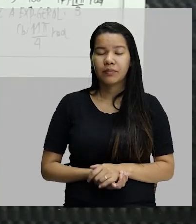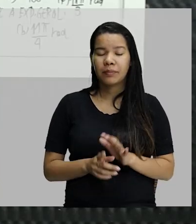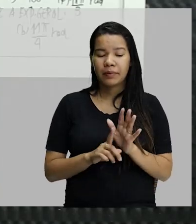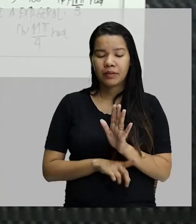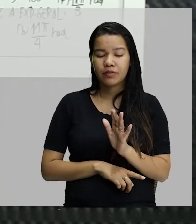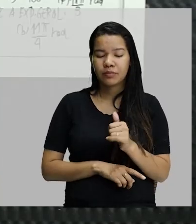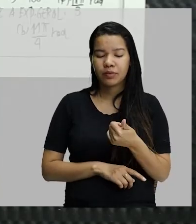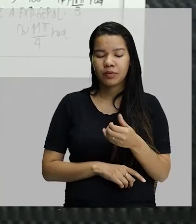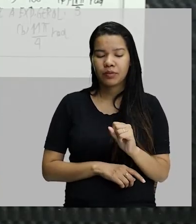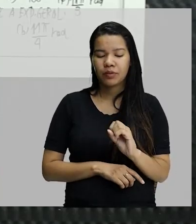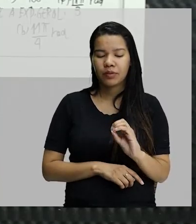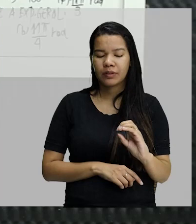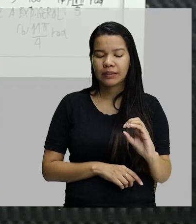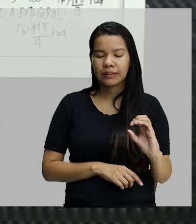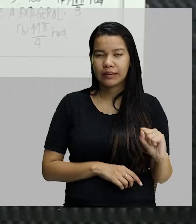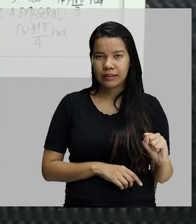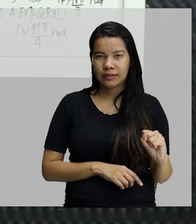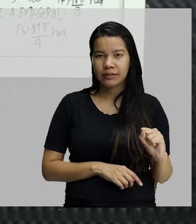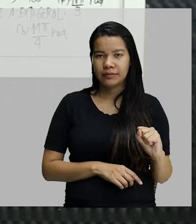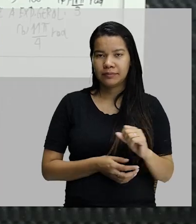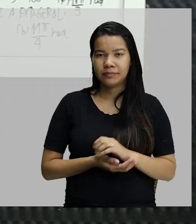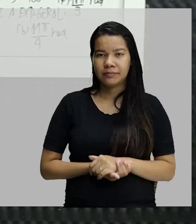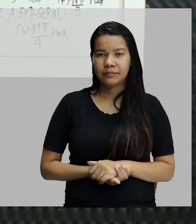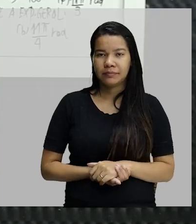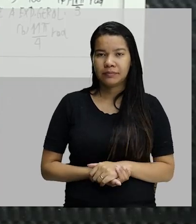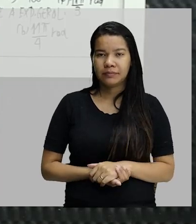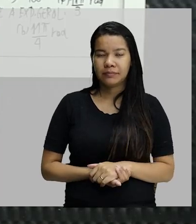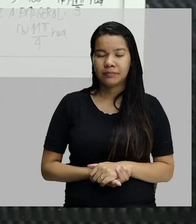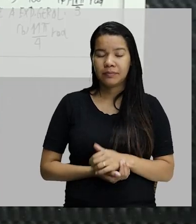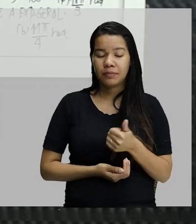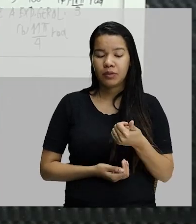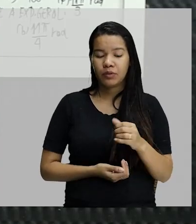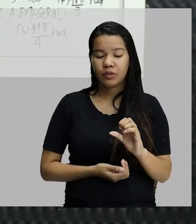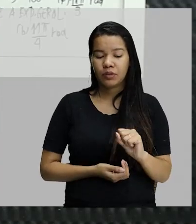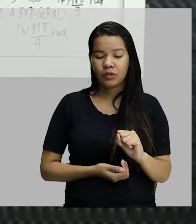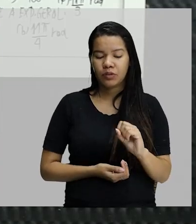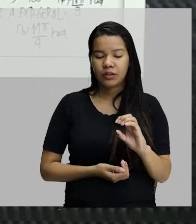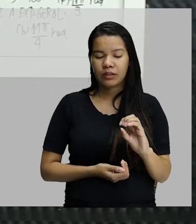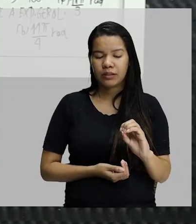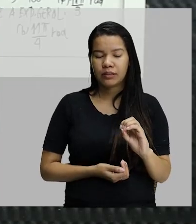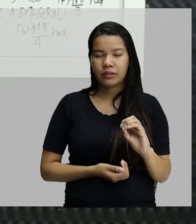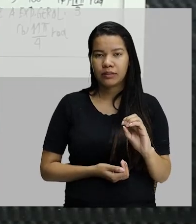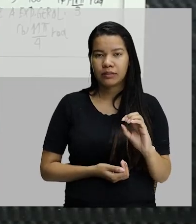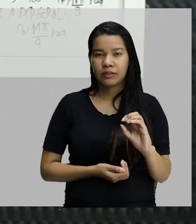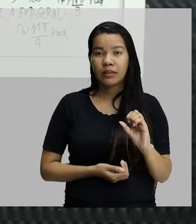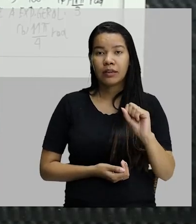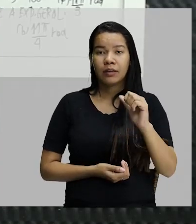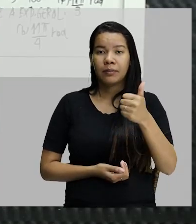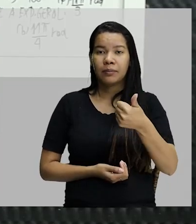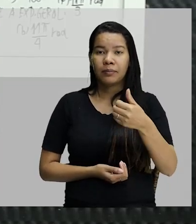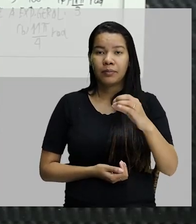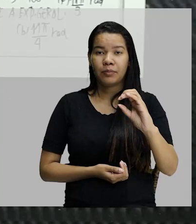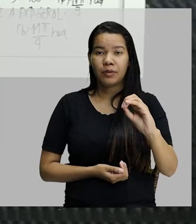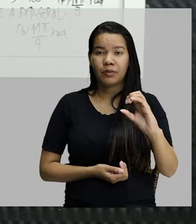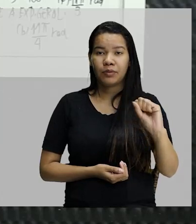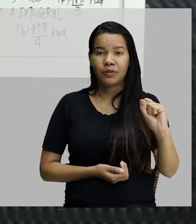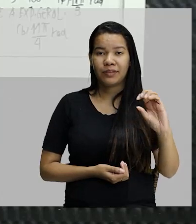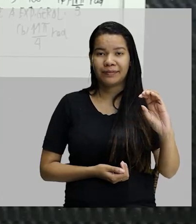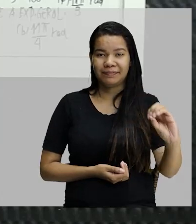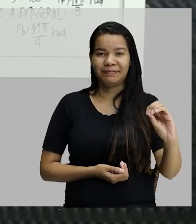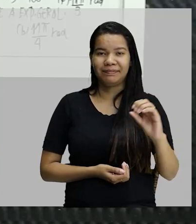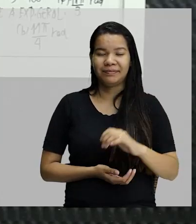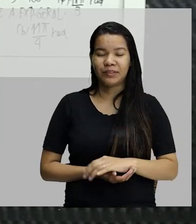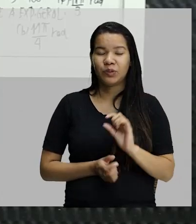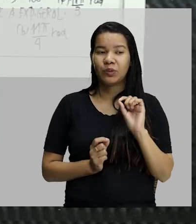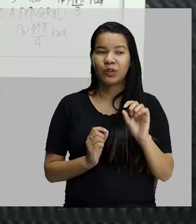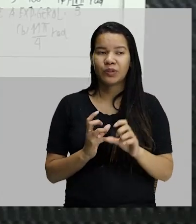Menos 1080. Certo? Beleza, vamos ver quanto é que sobrou aqui. Tá? Aqui